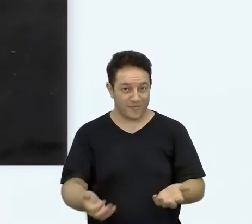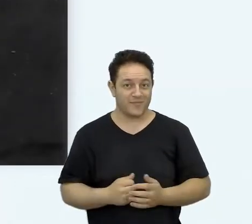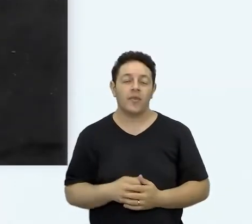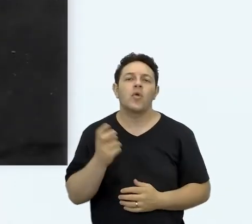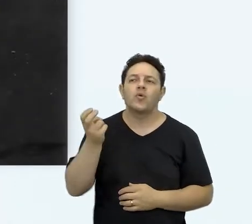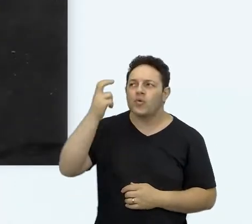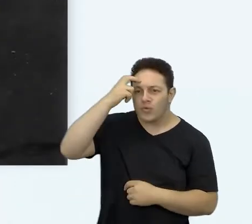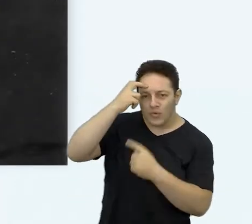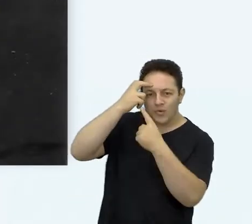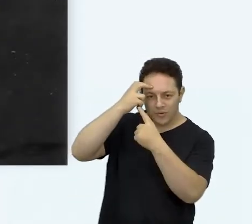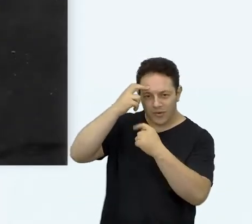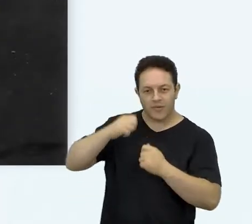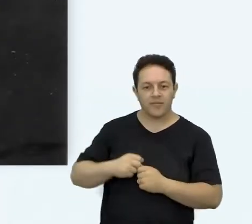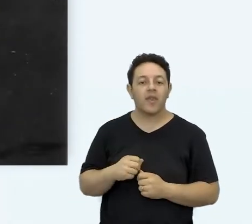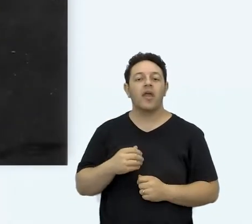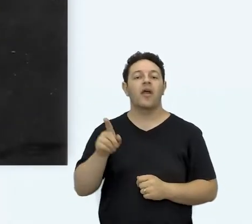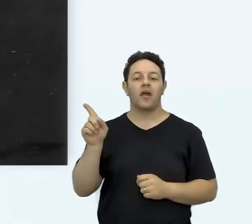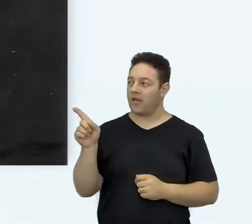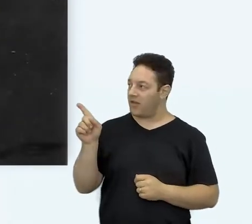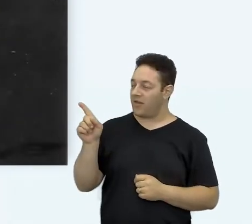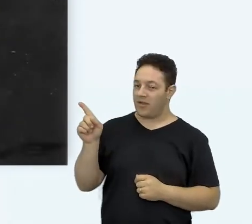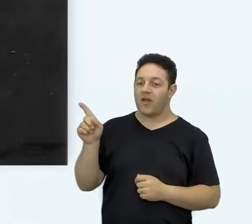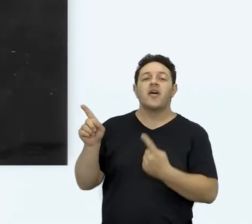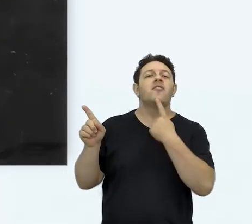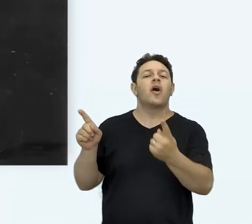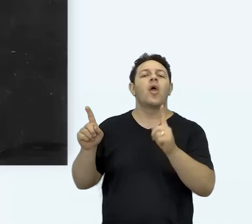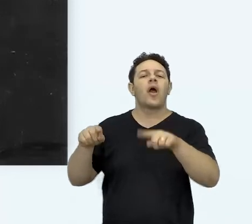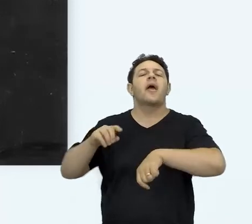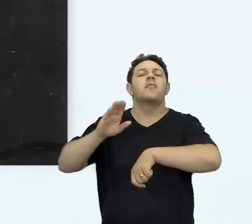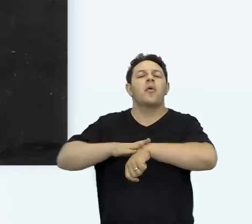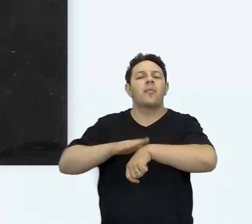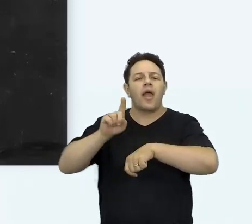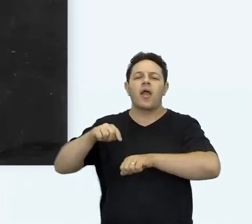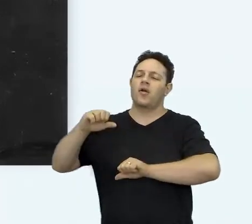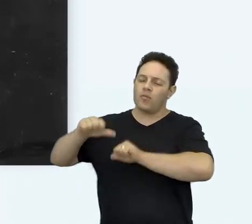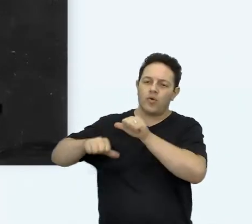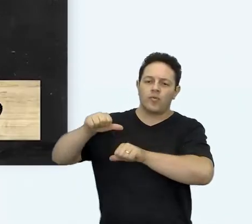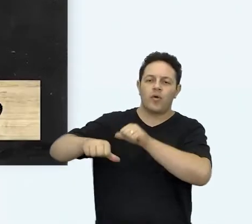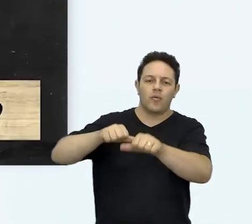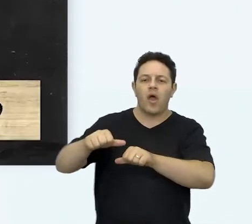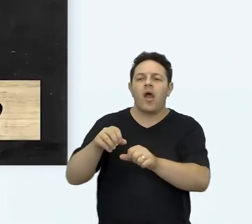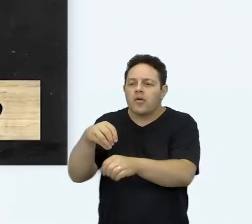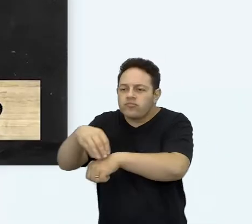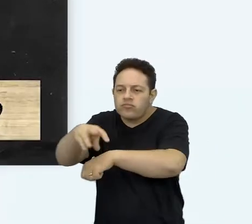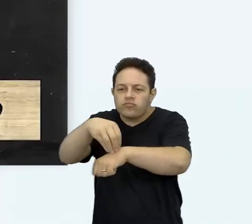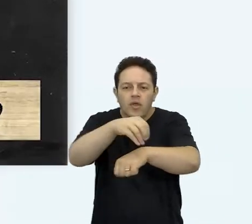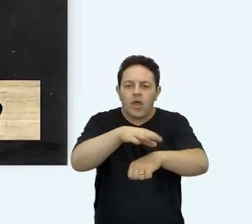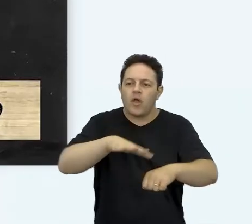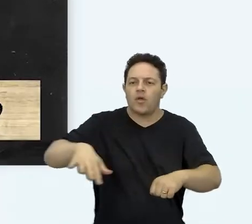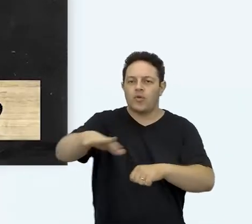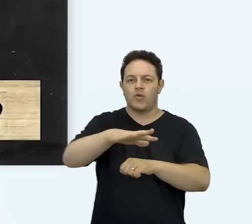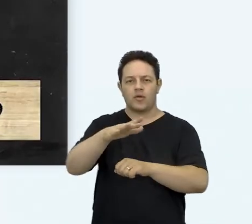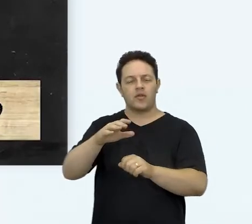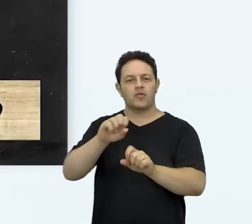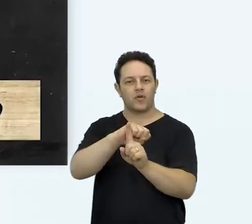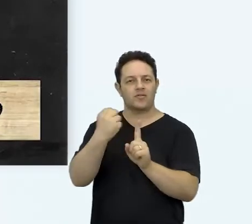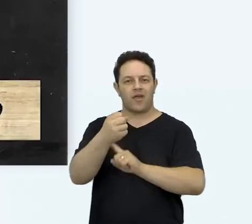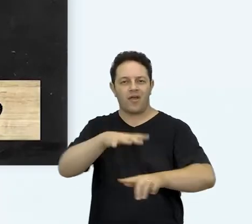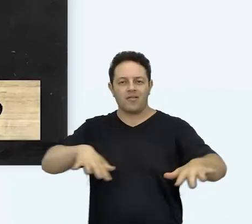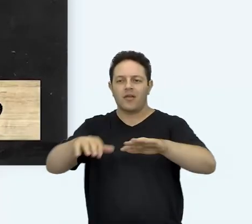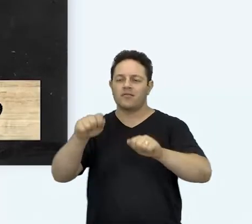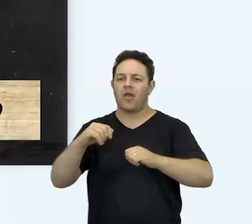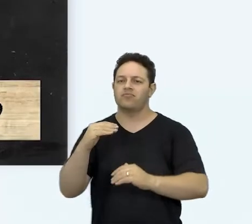Cultura. O iluminismo elegeu a cultura como um agente de mudança, uma forma de orientar a sociedade para um patamar mais elevado. Quando se